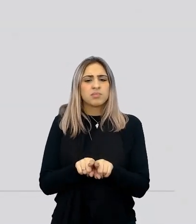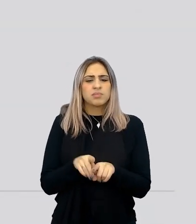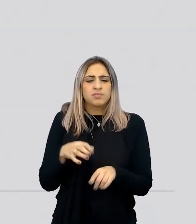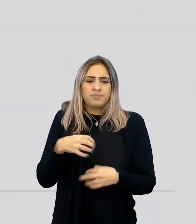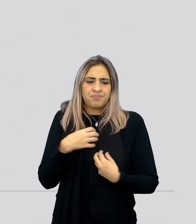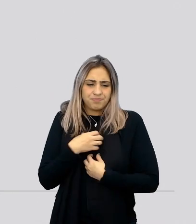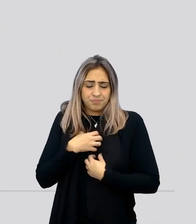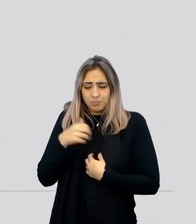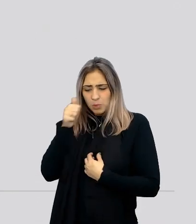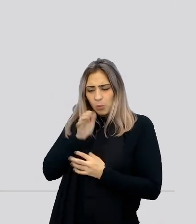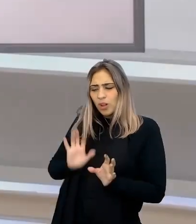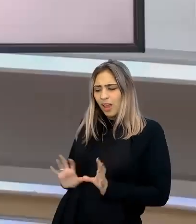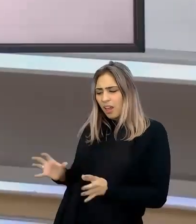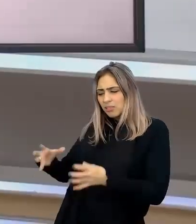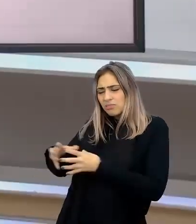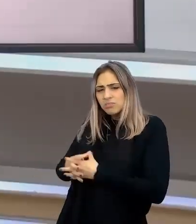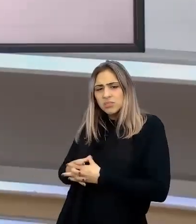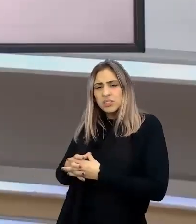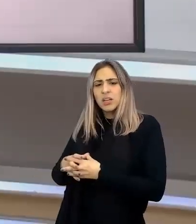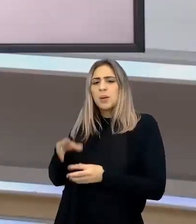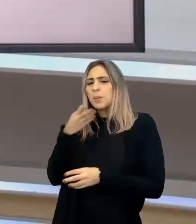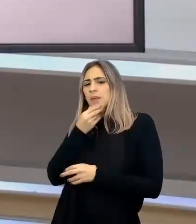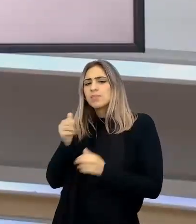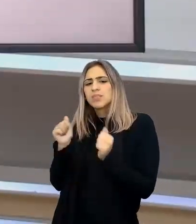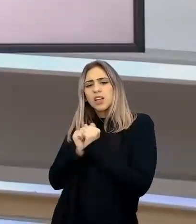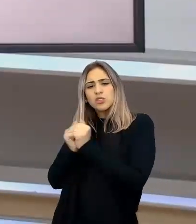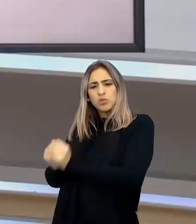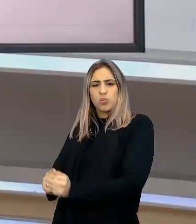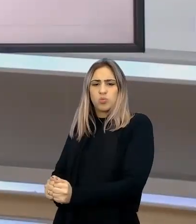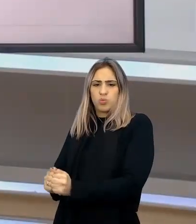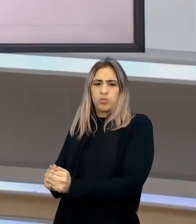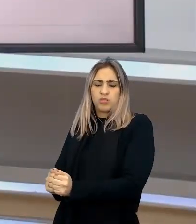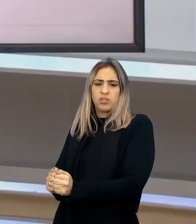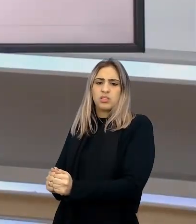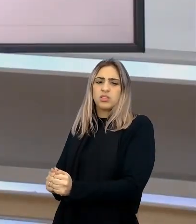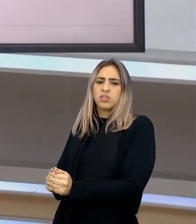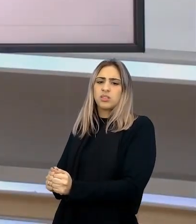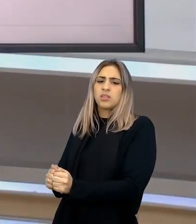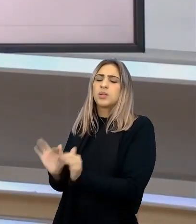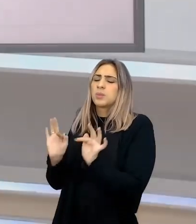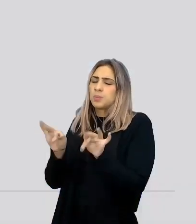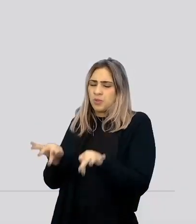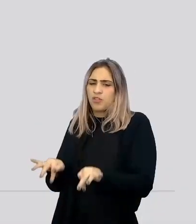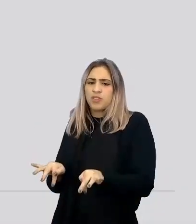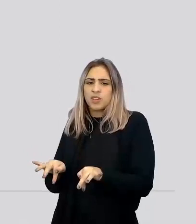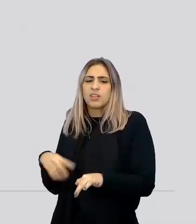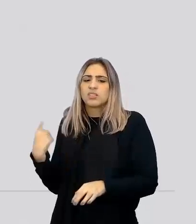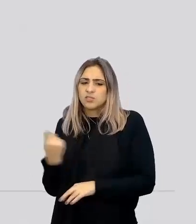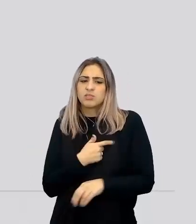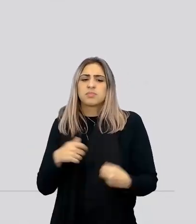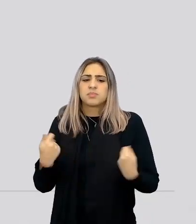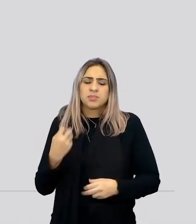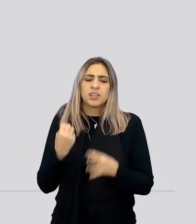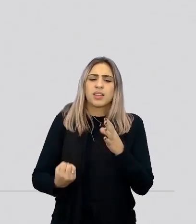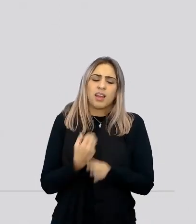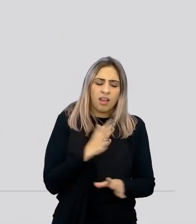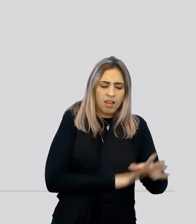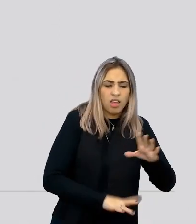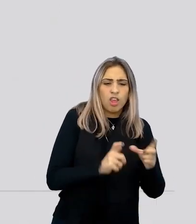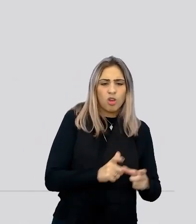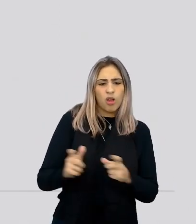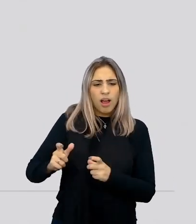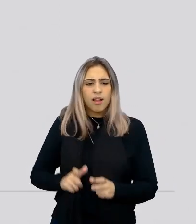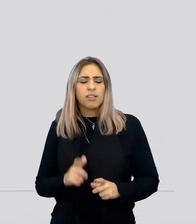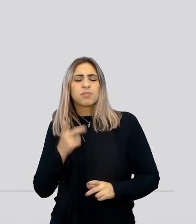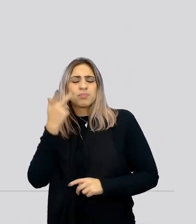violência, isso é super importante. Os meninos têm que estar juntos nessa. E por fim, a gente precisa criar espaço para que os